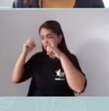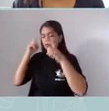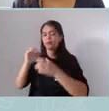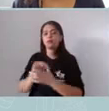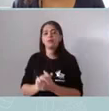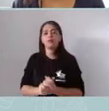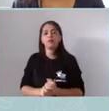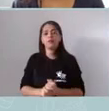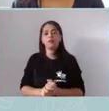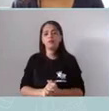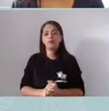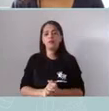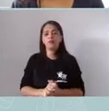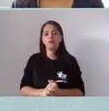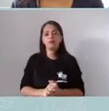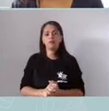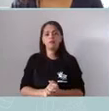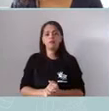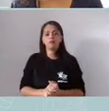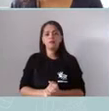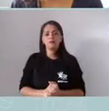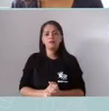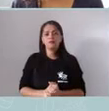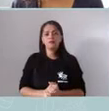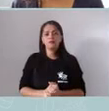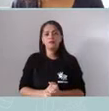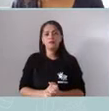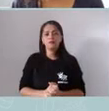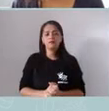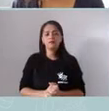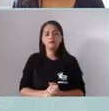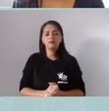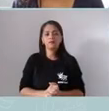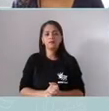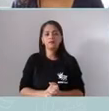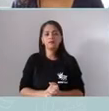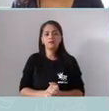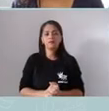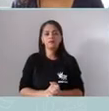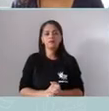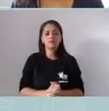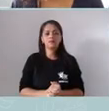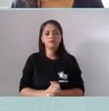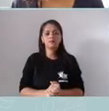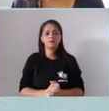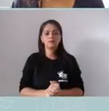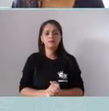adiante. Deixa eu